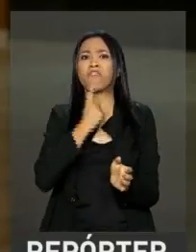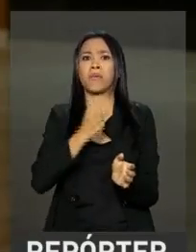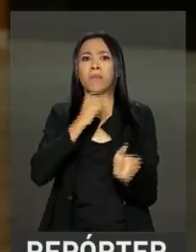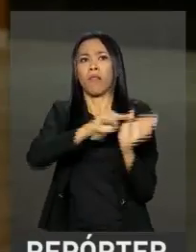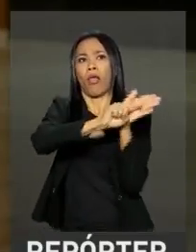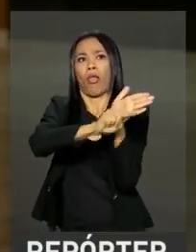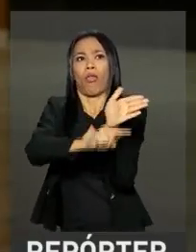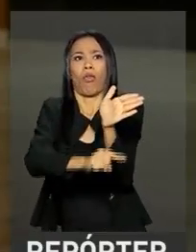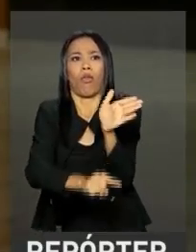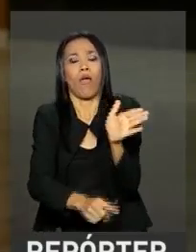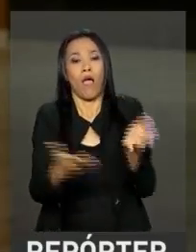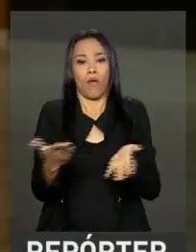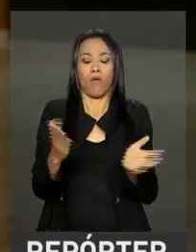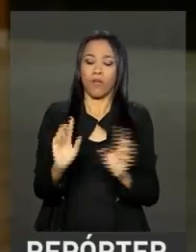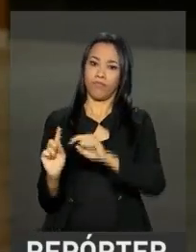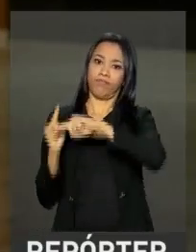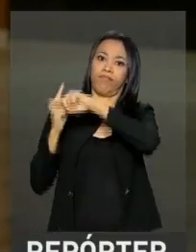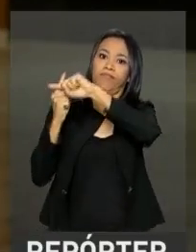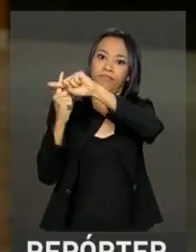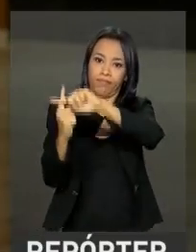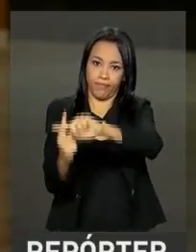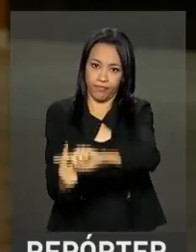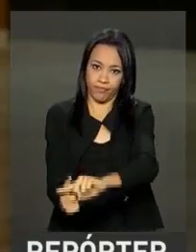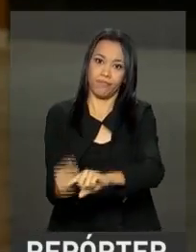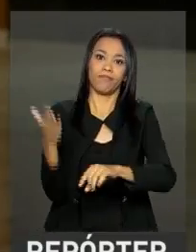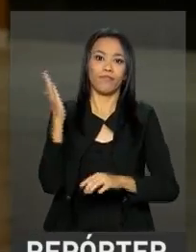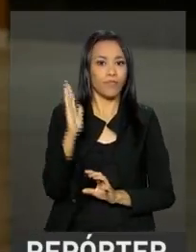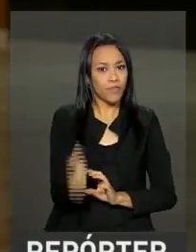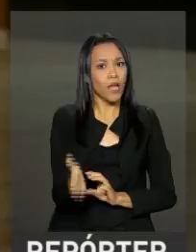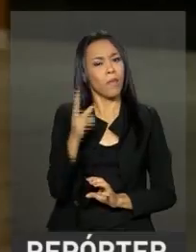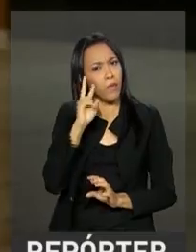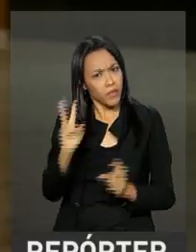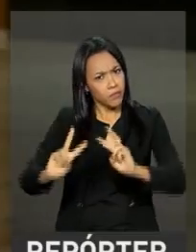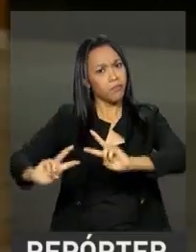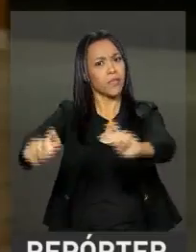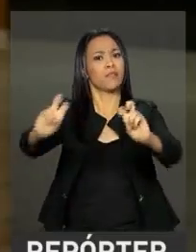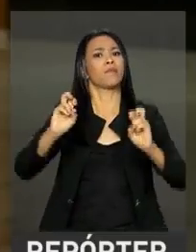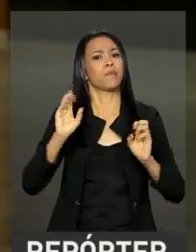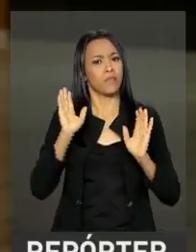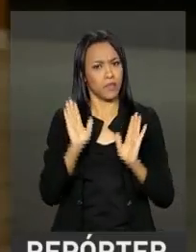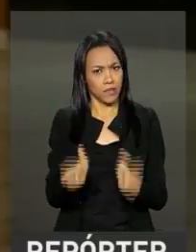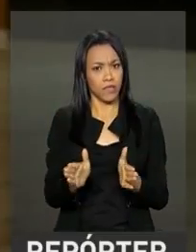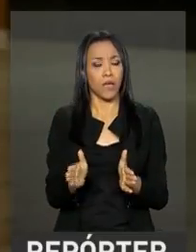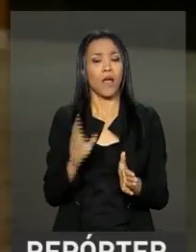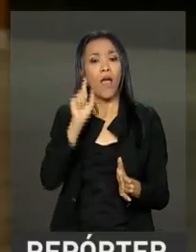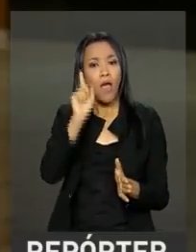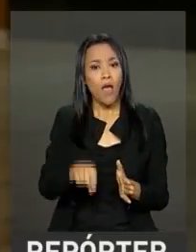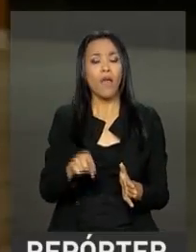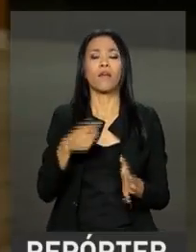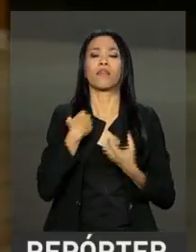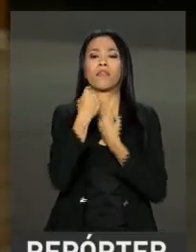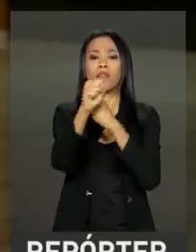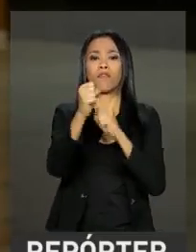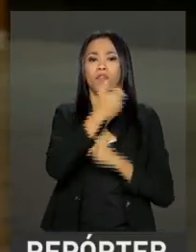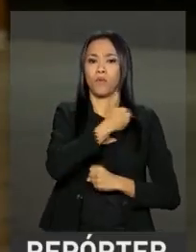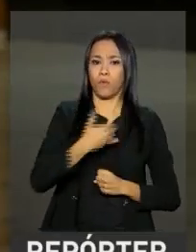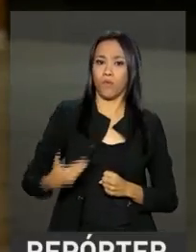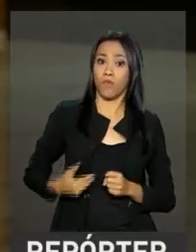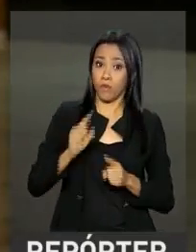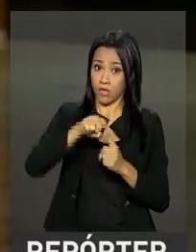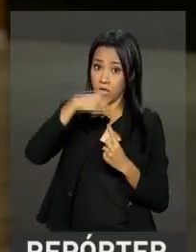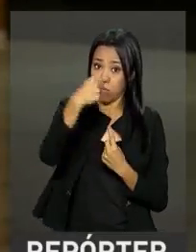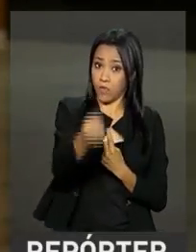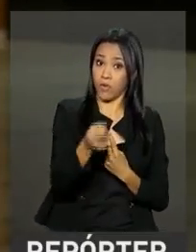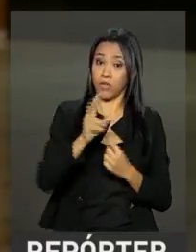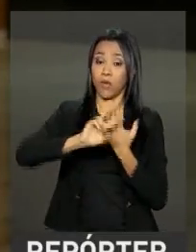termos técnicos, a recessão do passado já pode ser vista pelo retrovisor. Foi o que defendeu o governo depois do